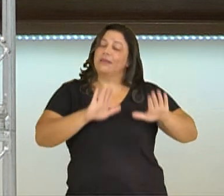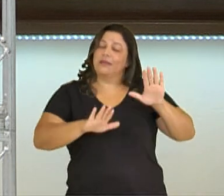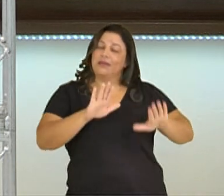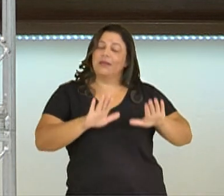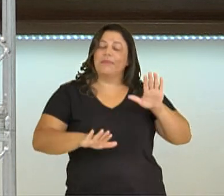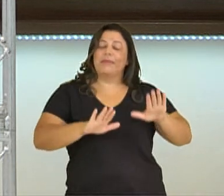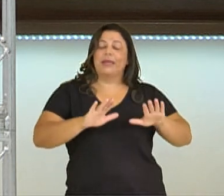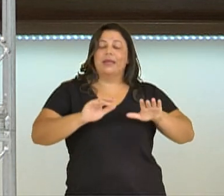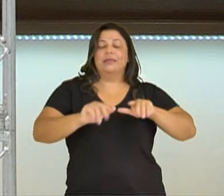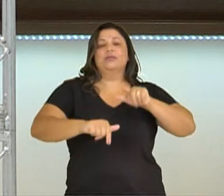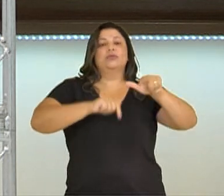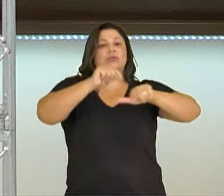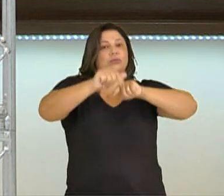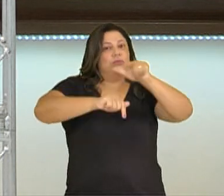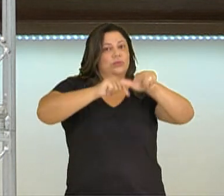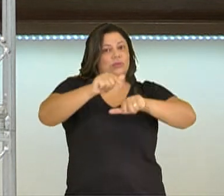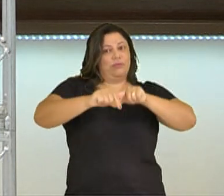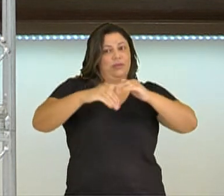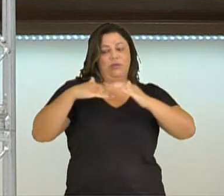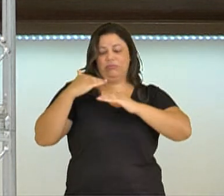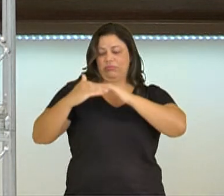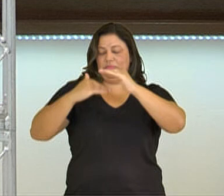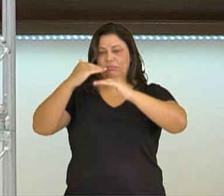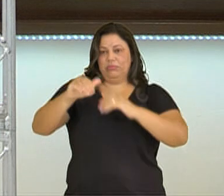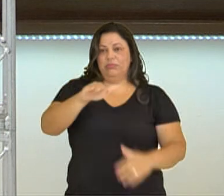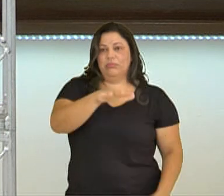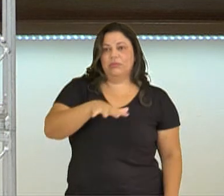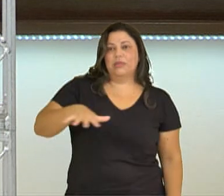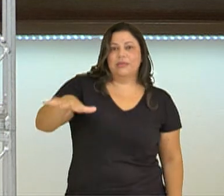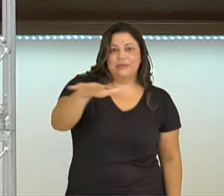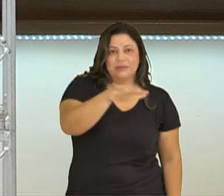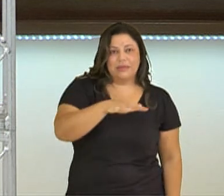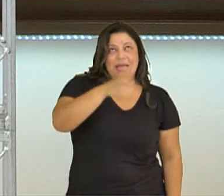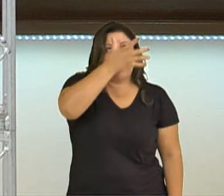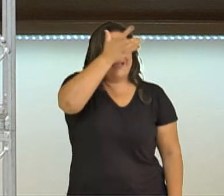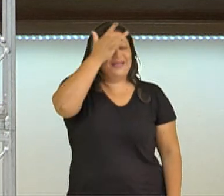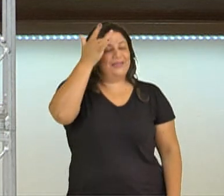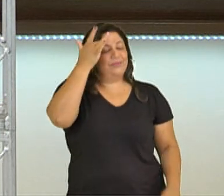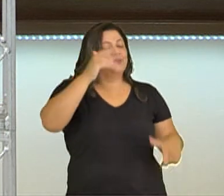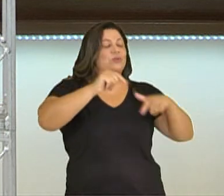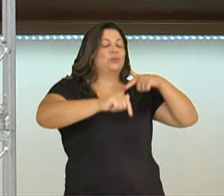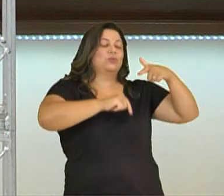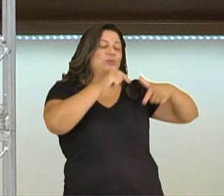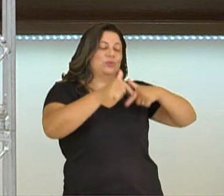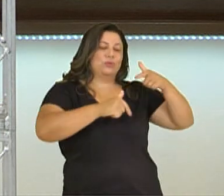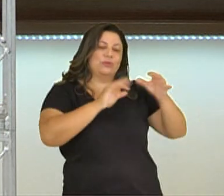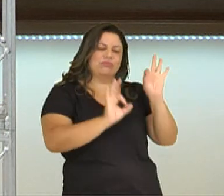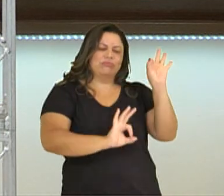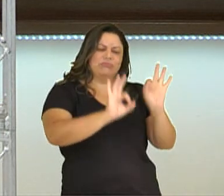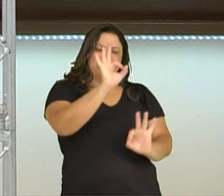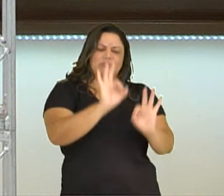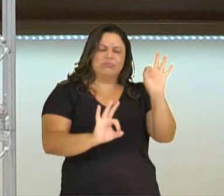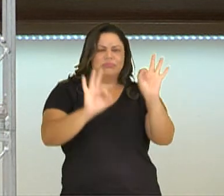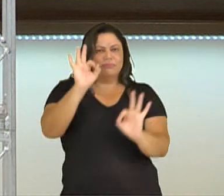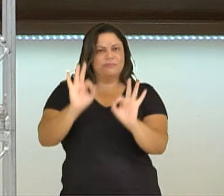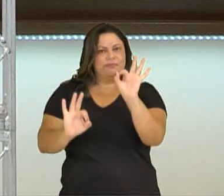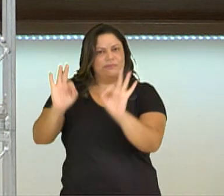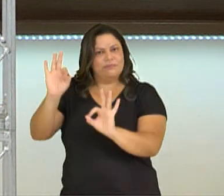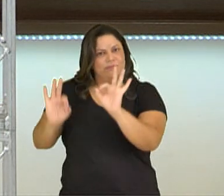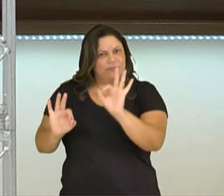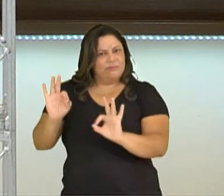que se desenvolve naquele espaço, a maneira como as pessoas com o seu trabalho organizam aquele espaço, nós vamos